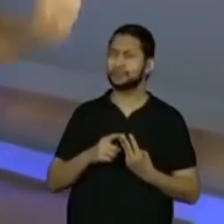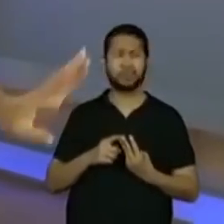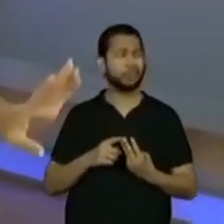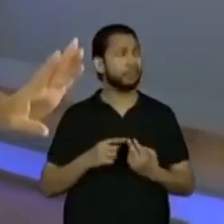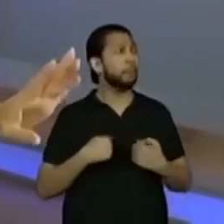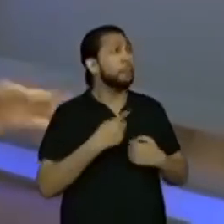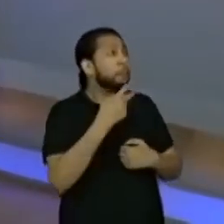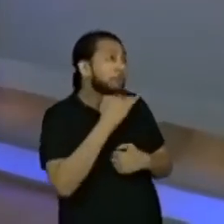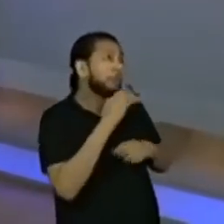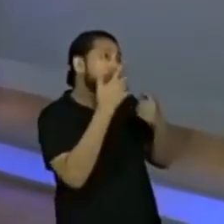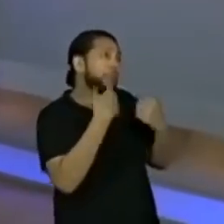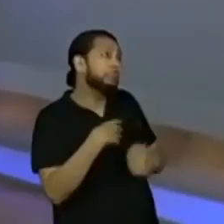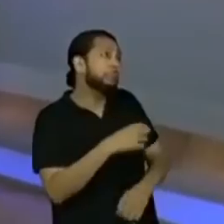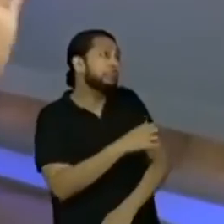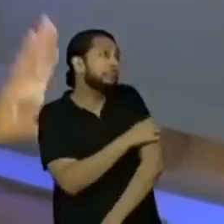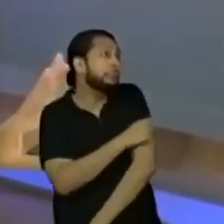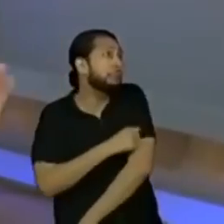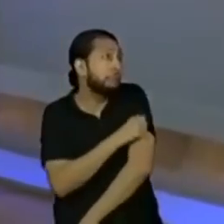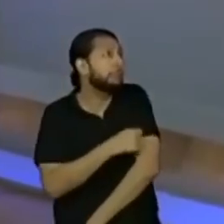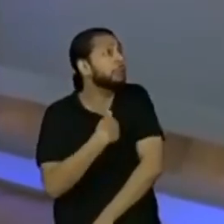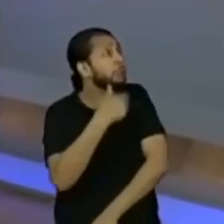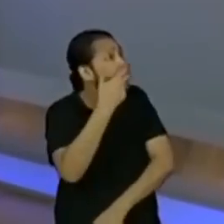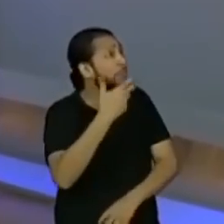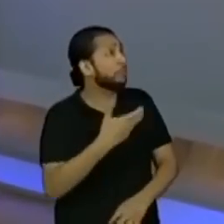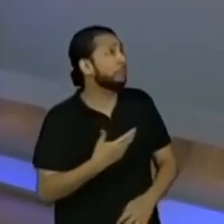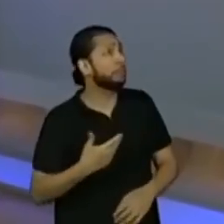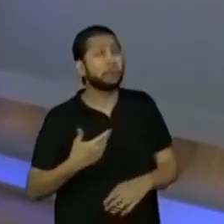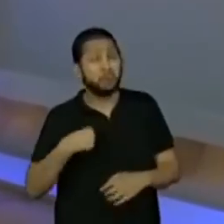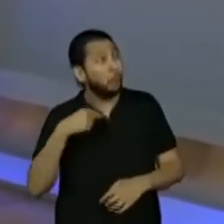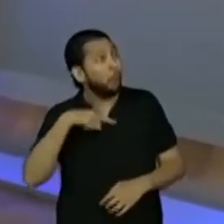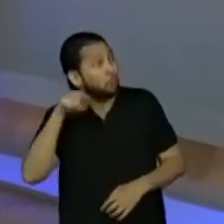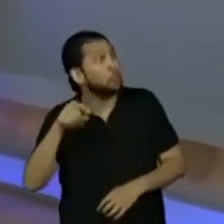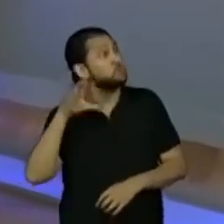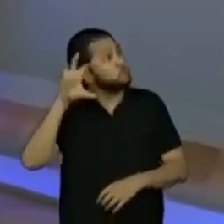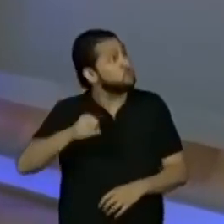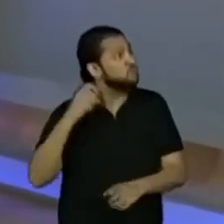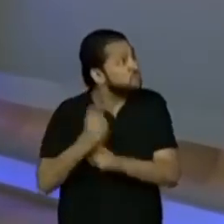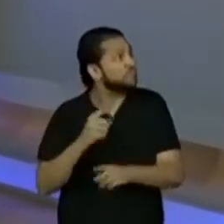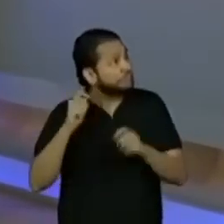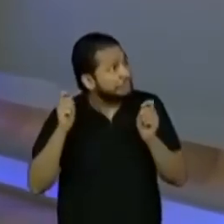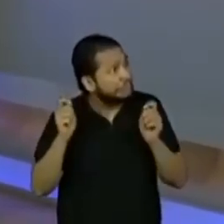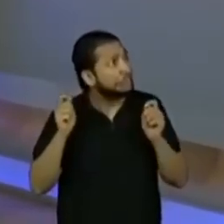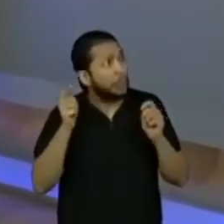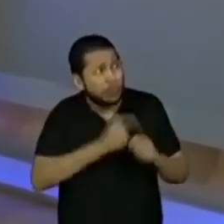você não vai, você tem um parafuso a menos. Aliás, se